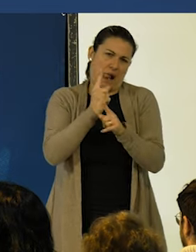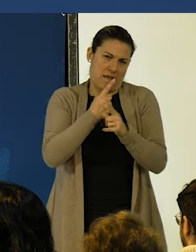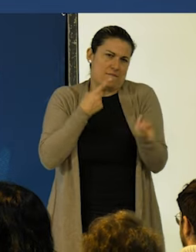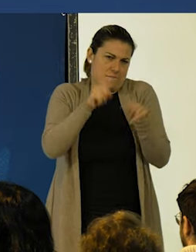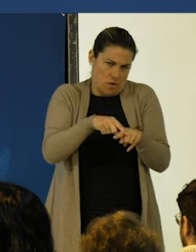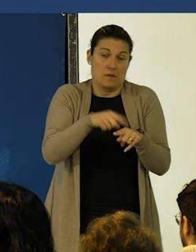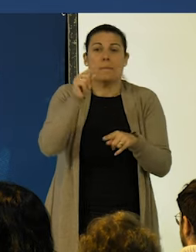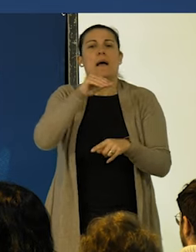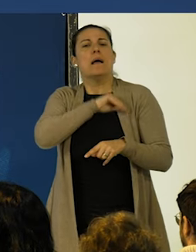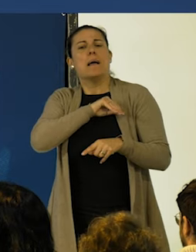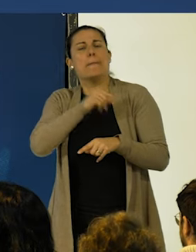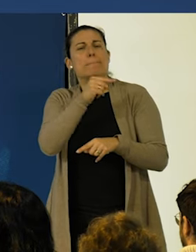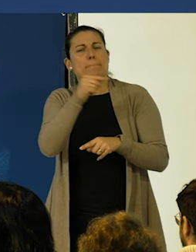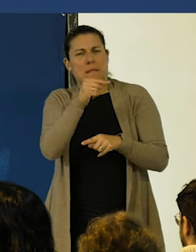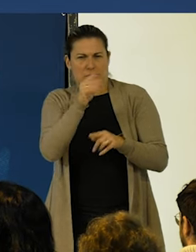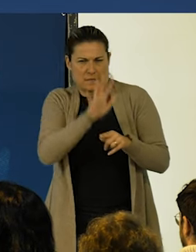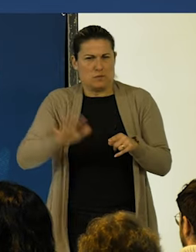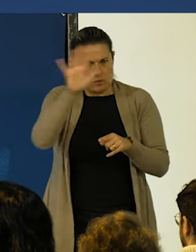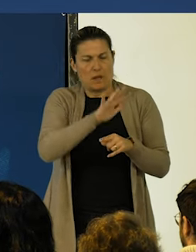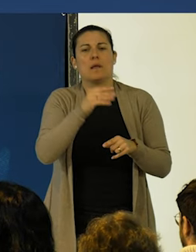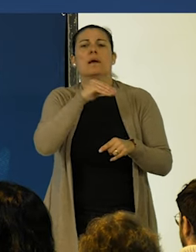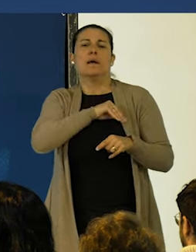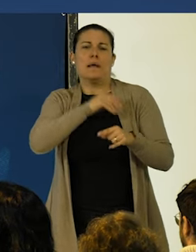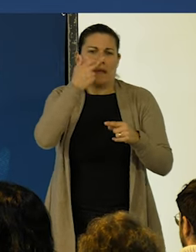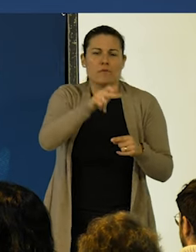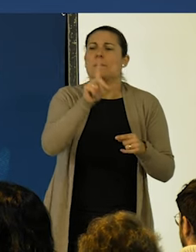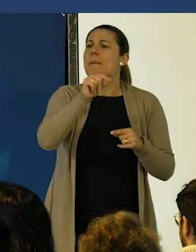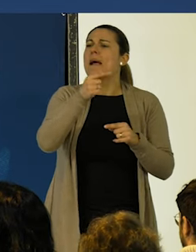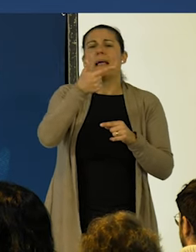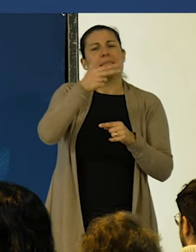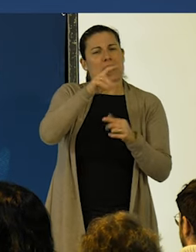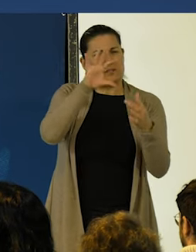do salário mínimo nacional, das pensões, tarifa social